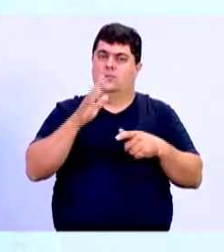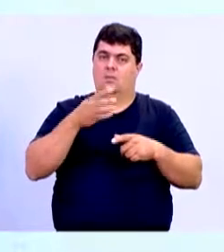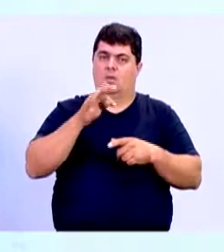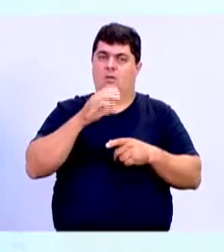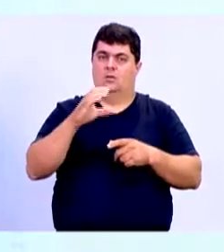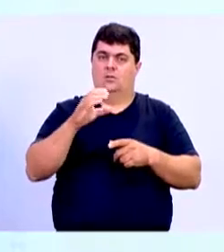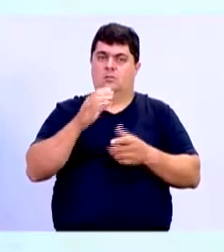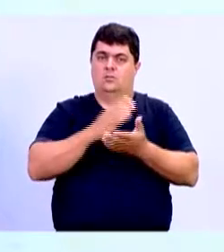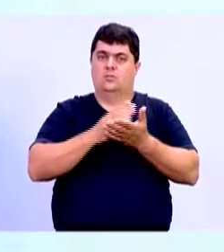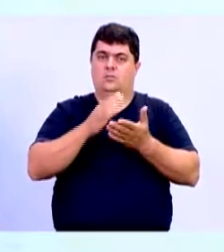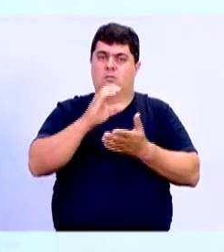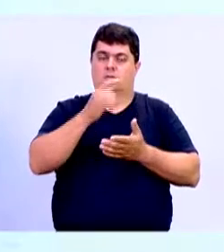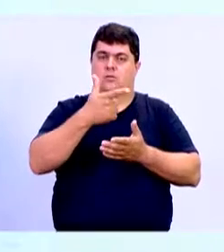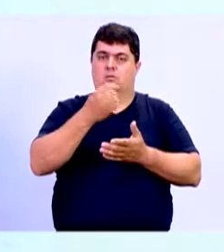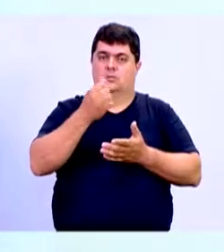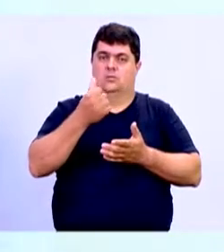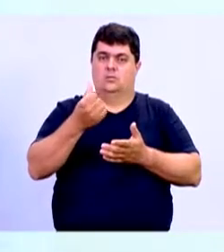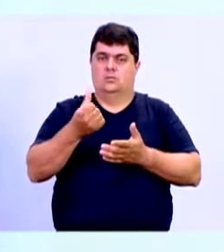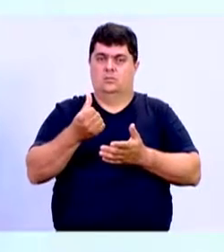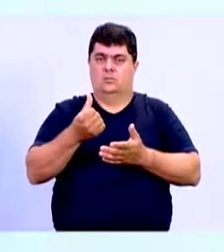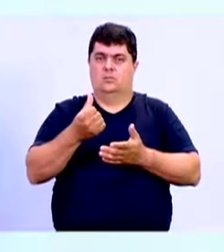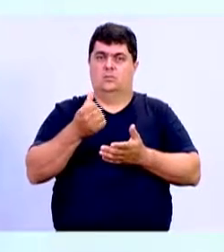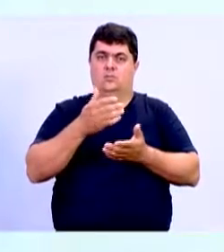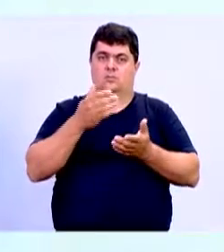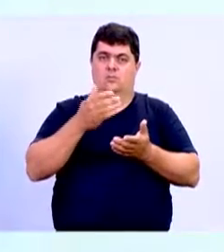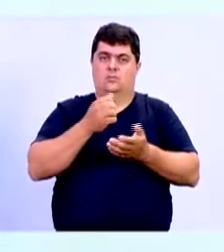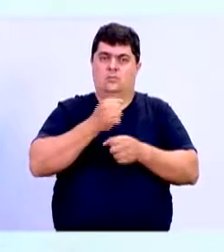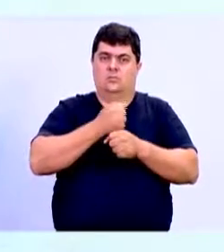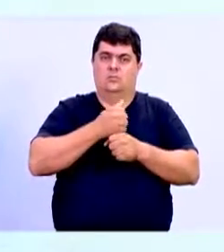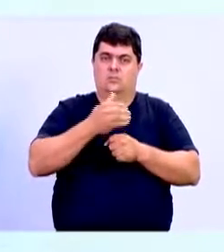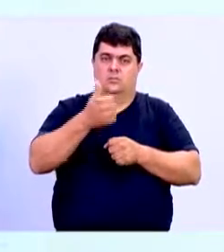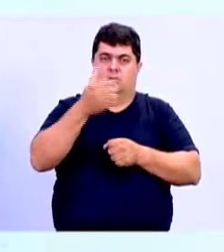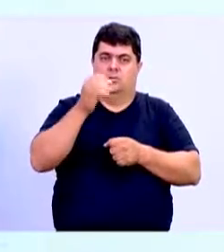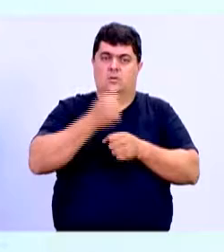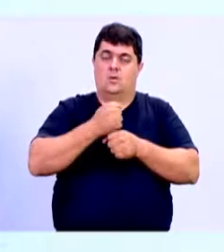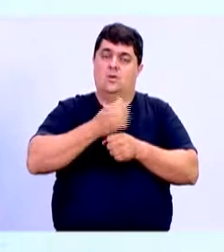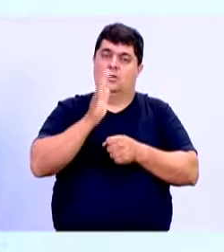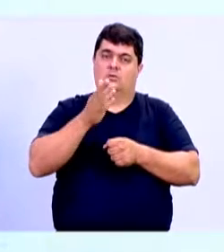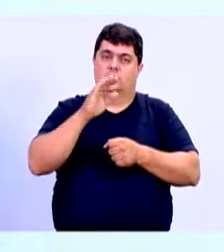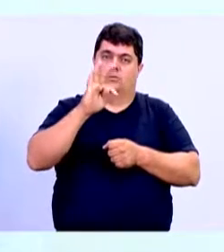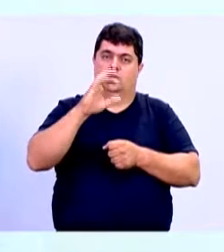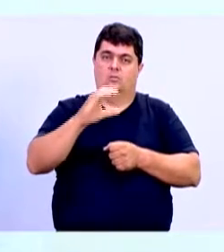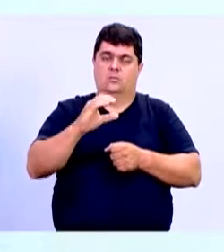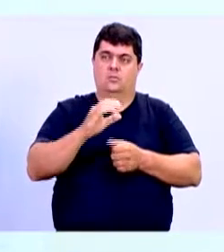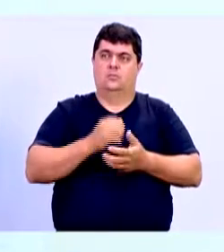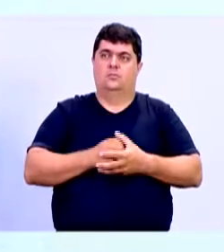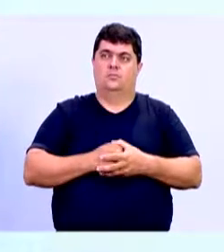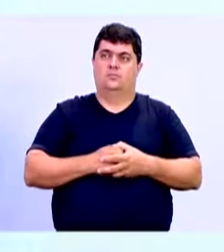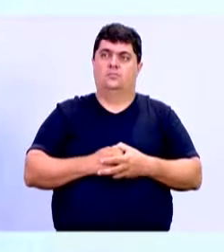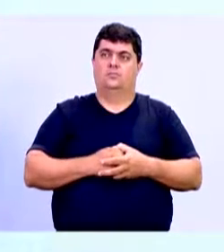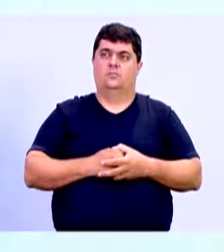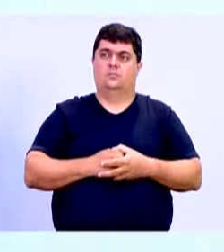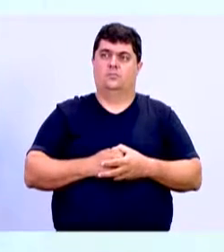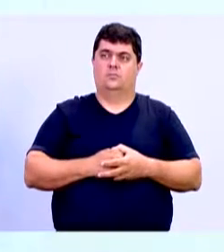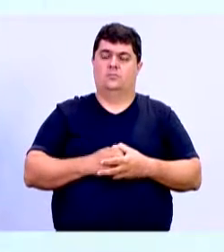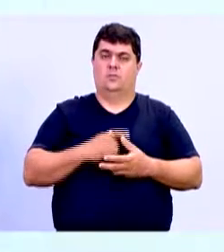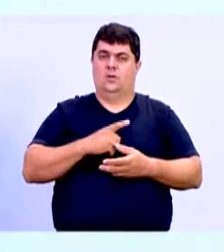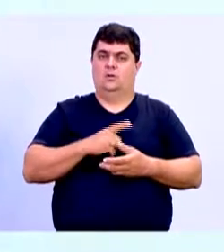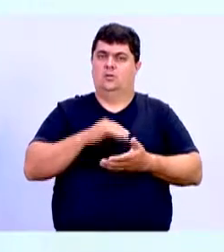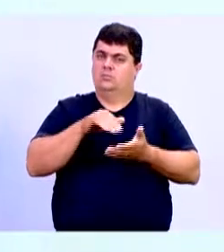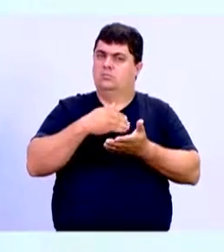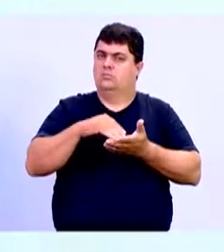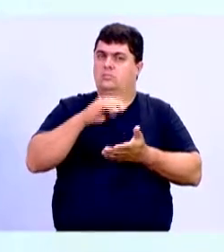desde o exercício de 2006. Agora, no início do ano, completo 10 anos de Tribunal de Contas. Assumi a Secretaria de